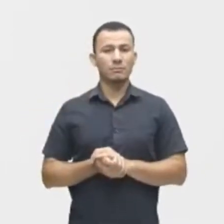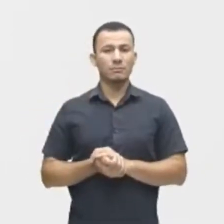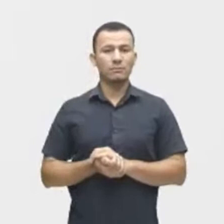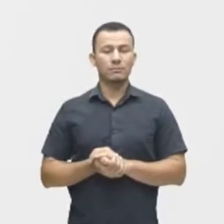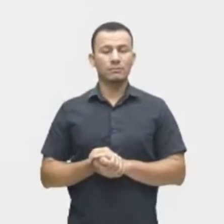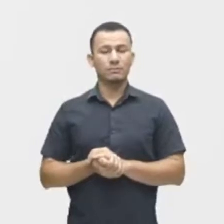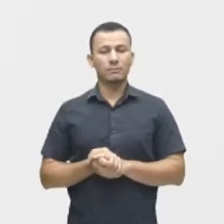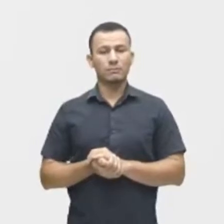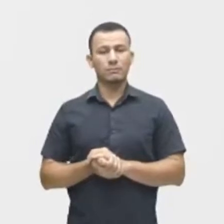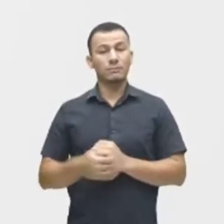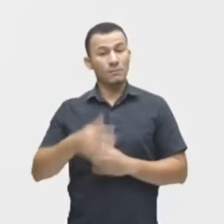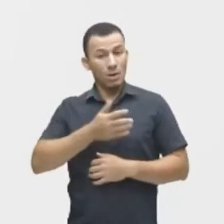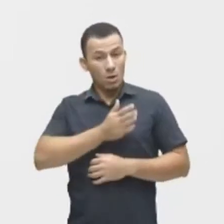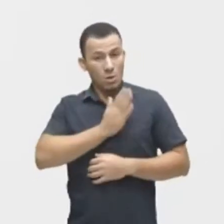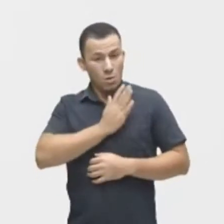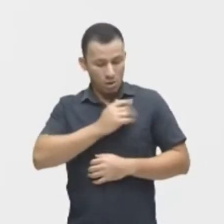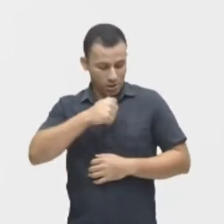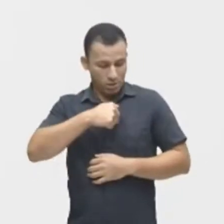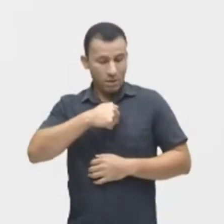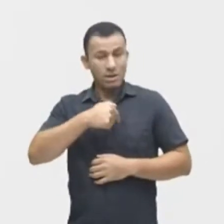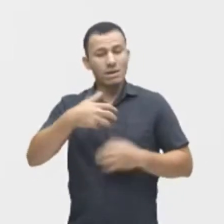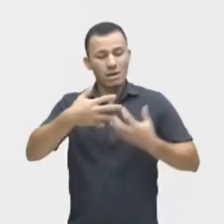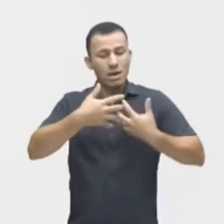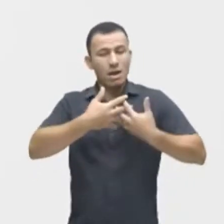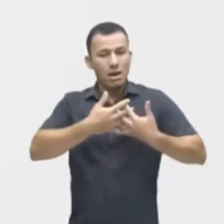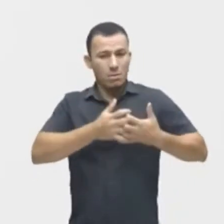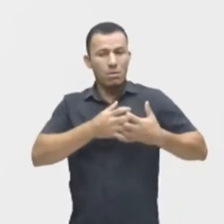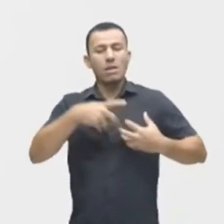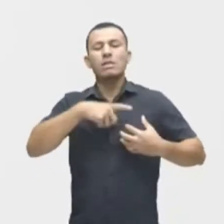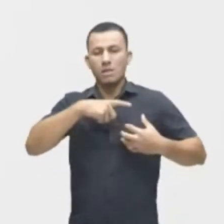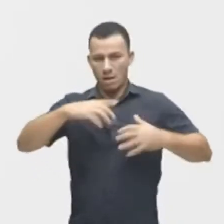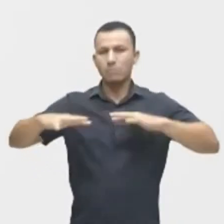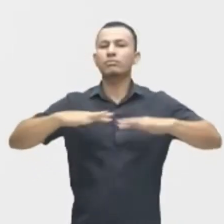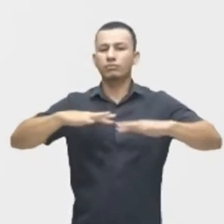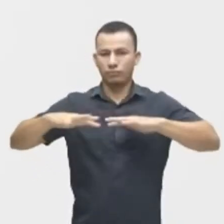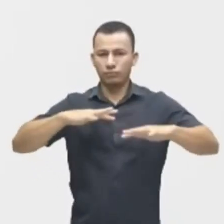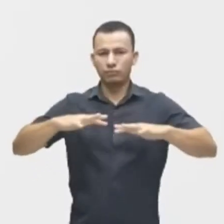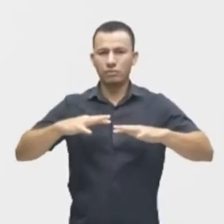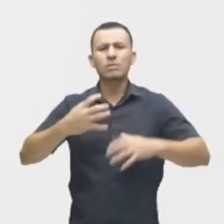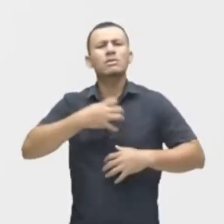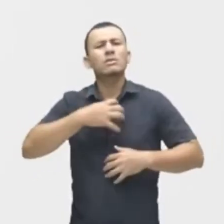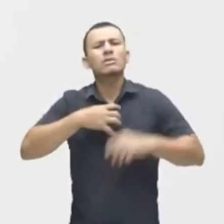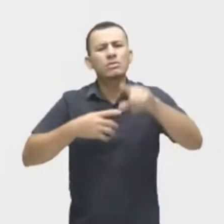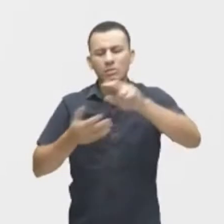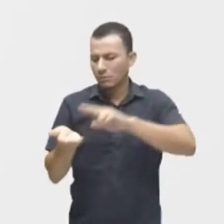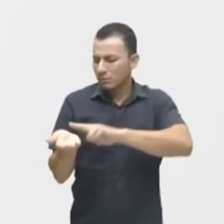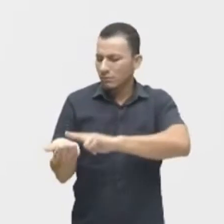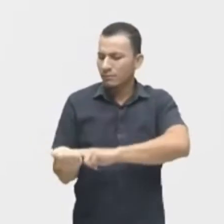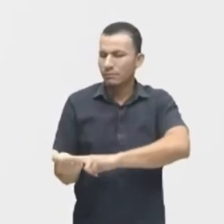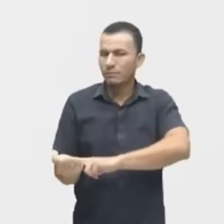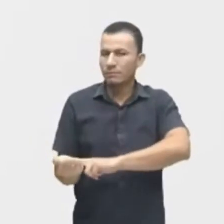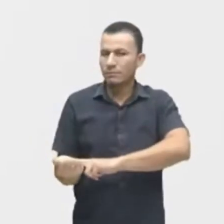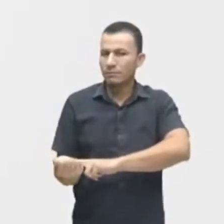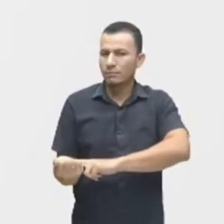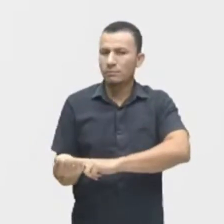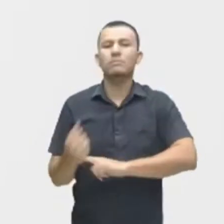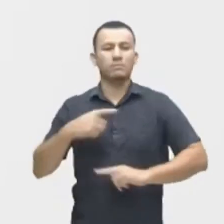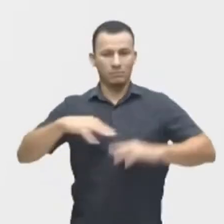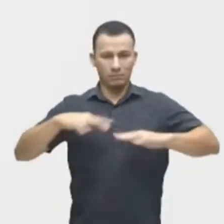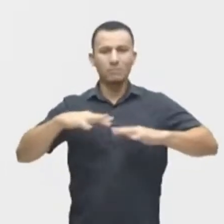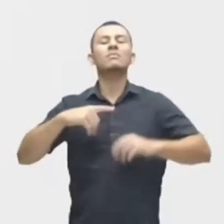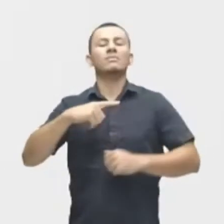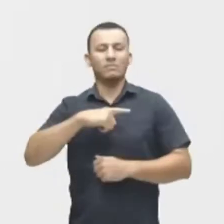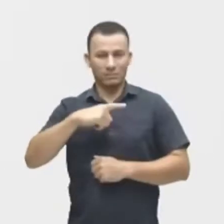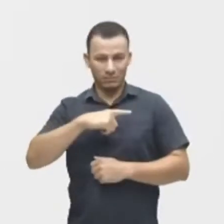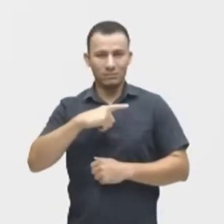coração, ele tem movimento. Vocês sentiram o pulso que ele faz? Esse movimento eu quero apresentar para vocês. O